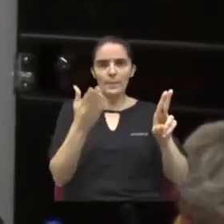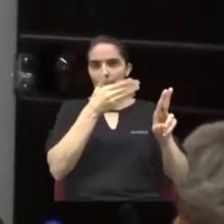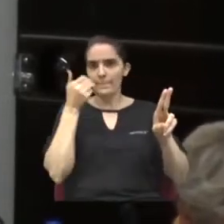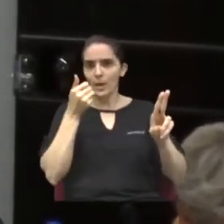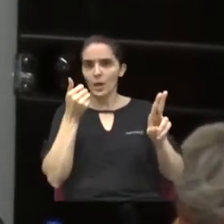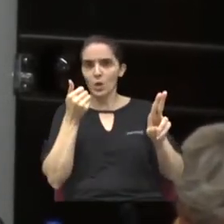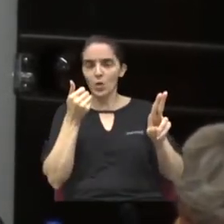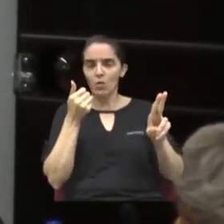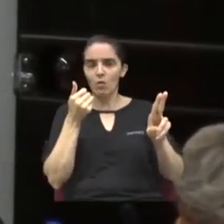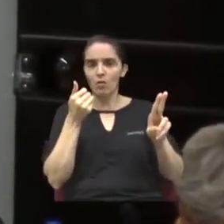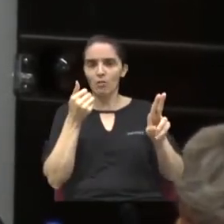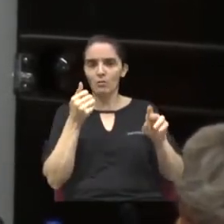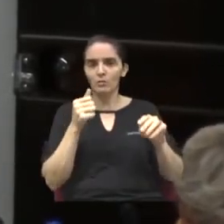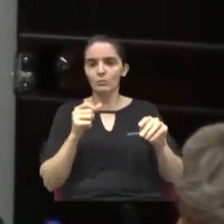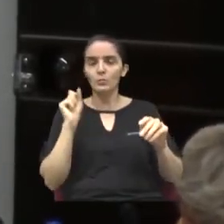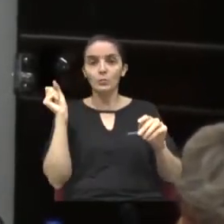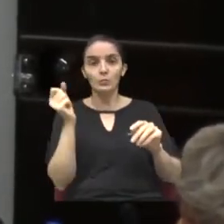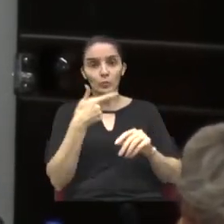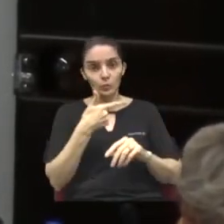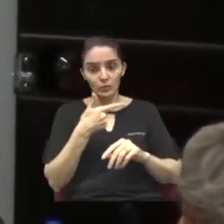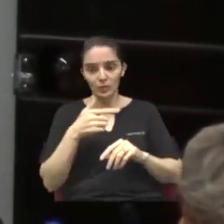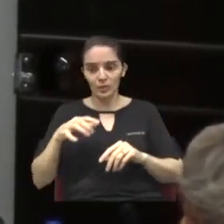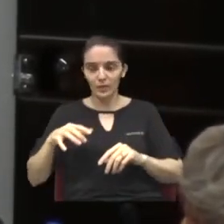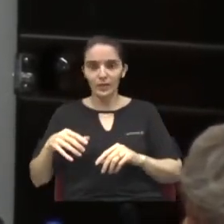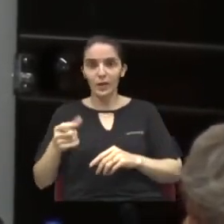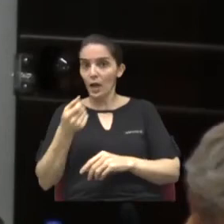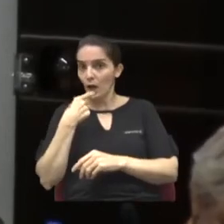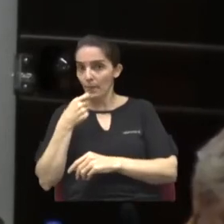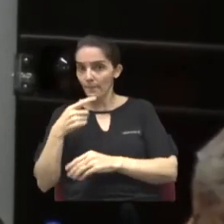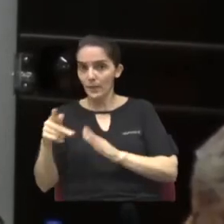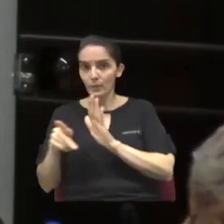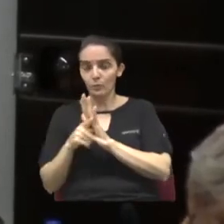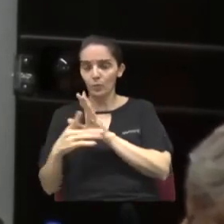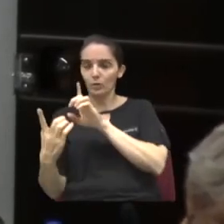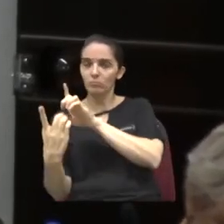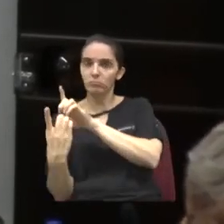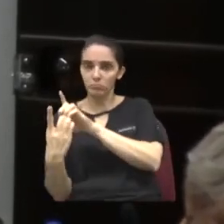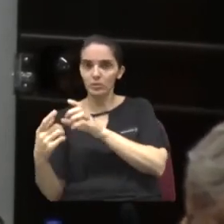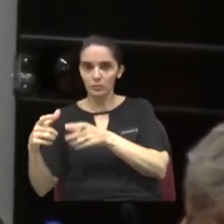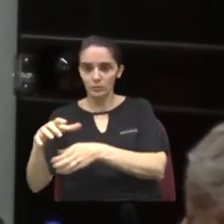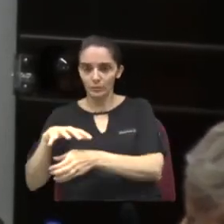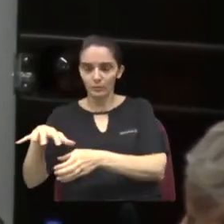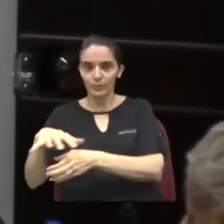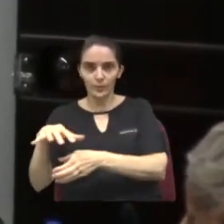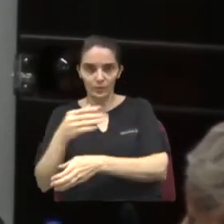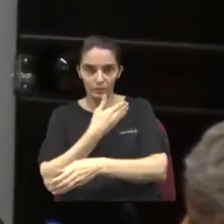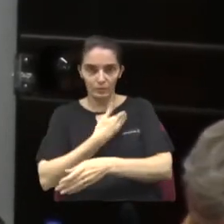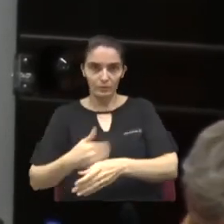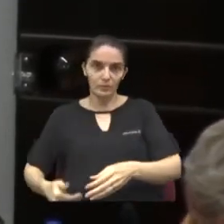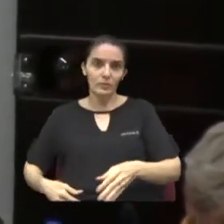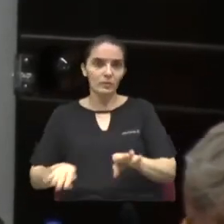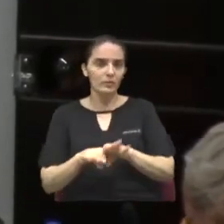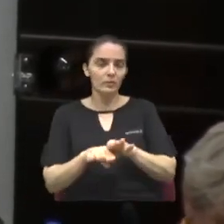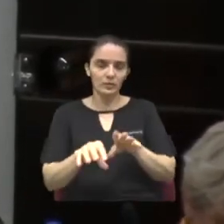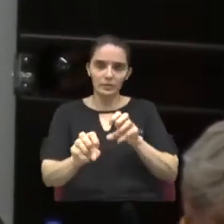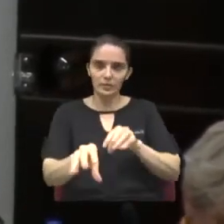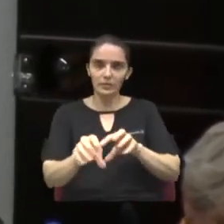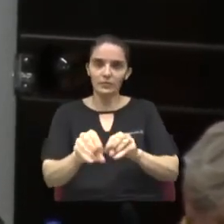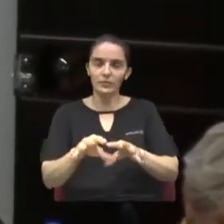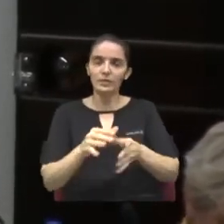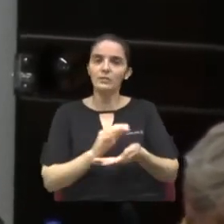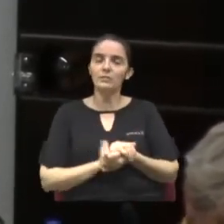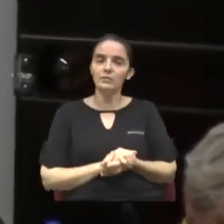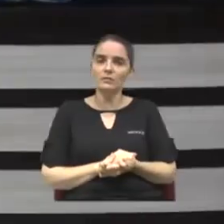genérico ou remédio do posto, seria legal começar a judicializar tudo nesse país. Né? Eu acho que seria, inclusive, educação, quando não funciona.